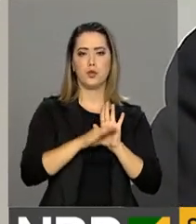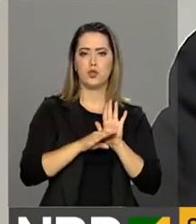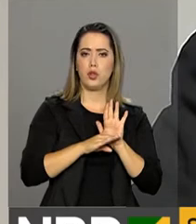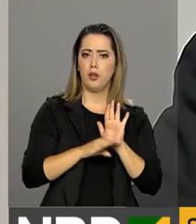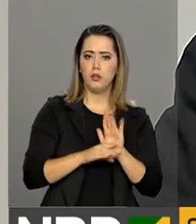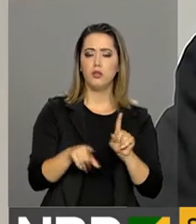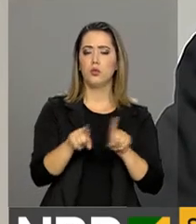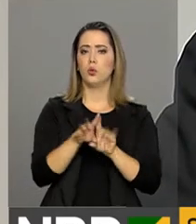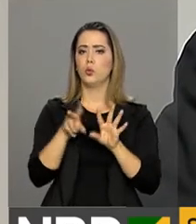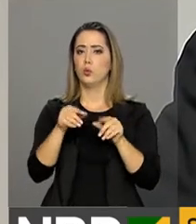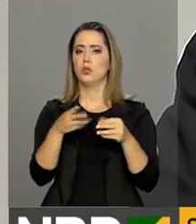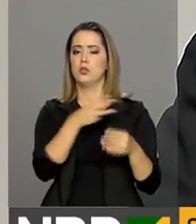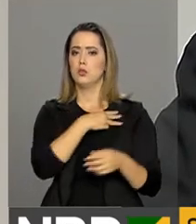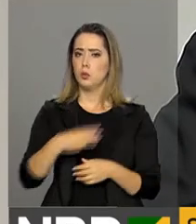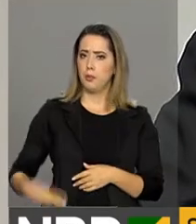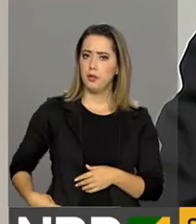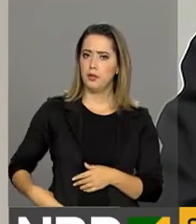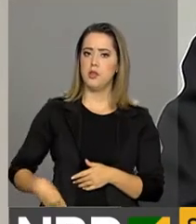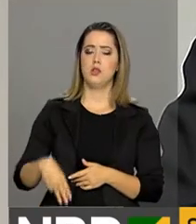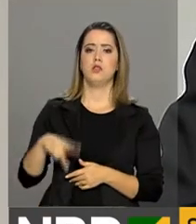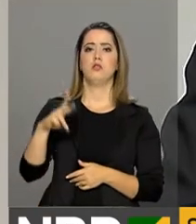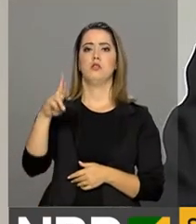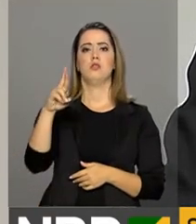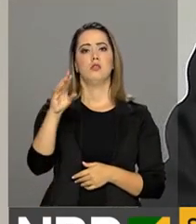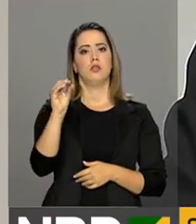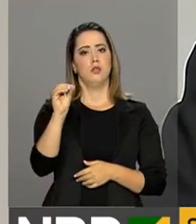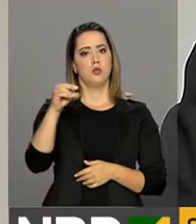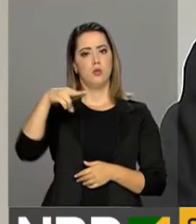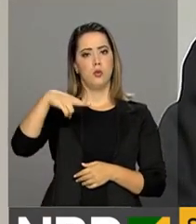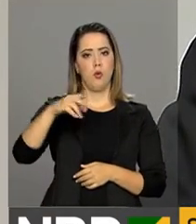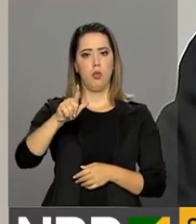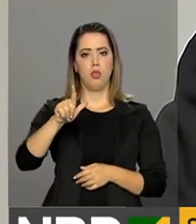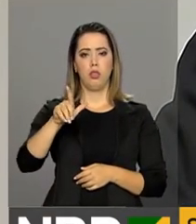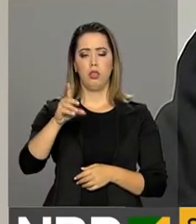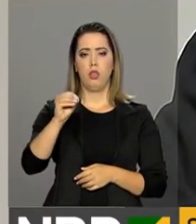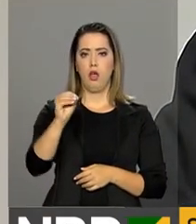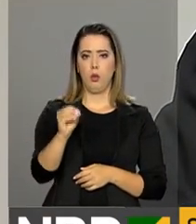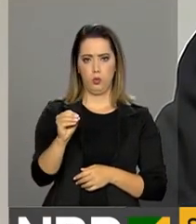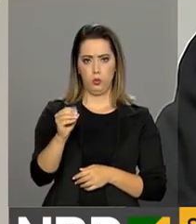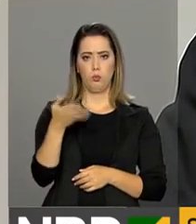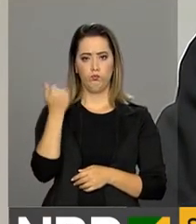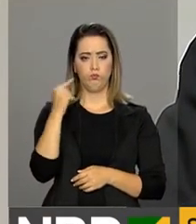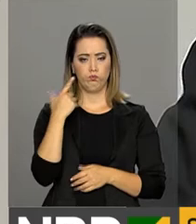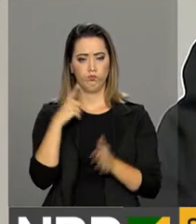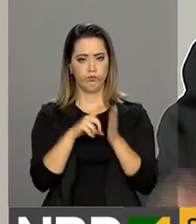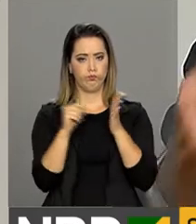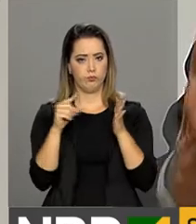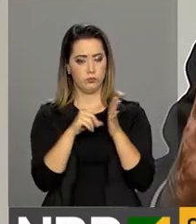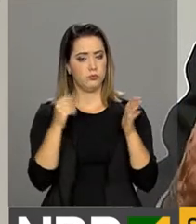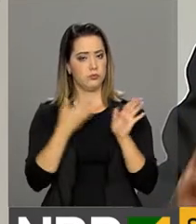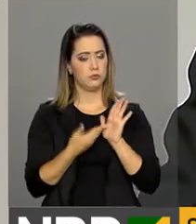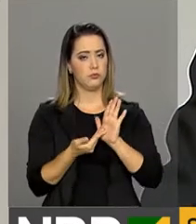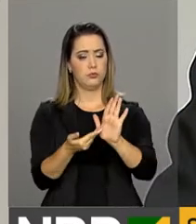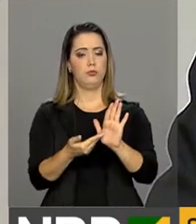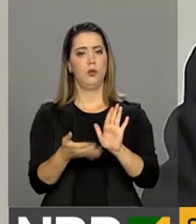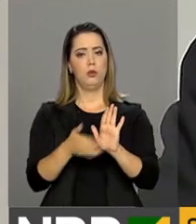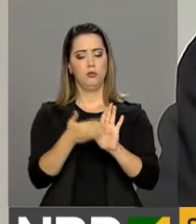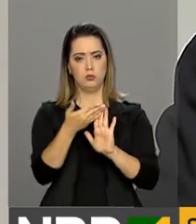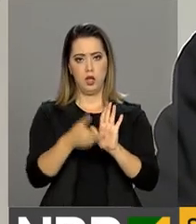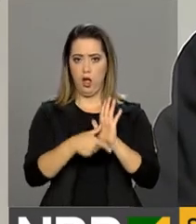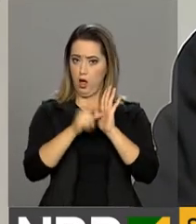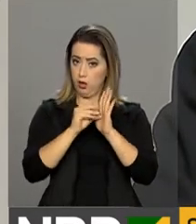trabalho quando lançamos o projeto no palácio para remetê-lo